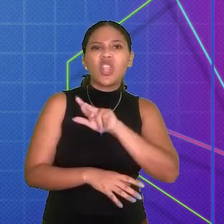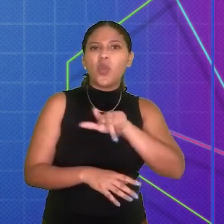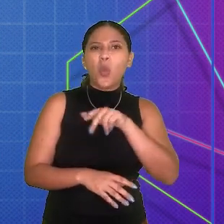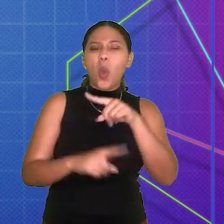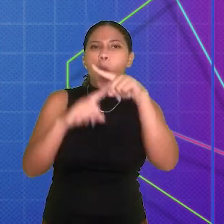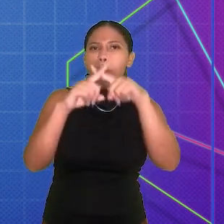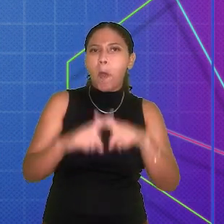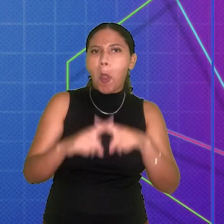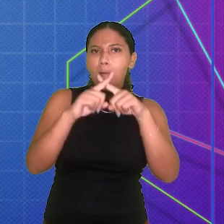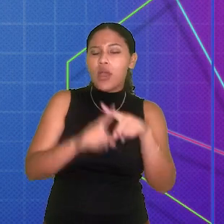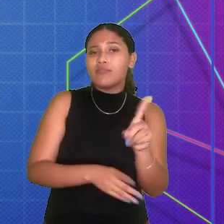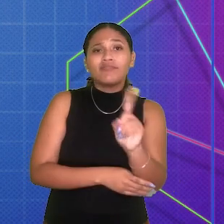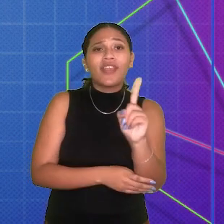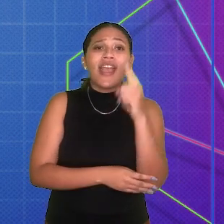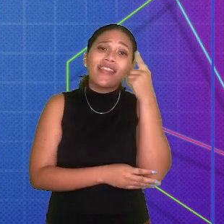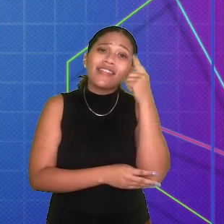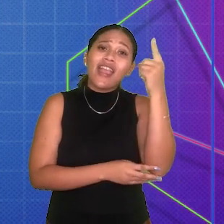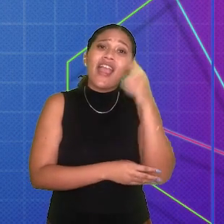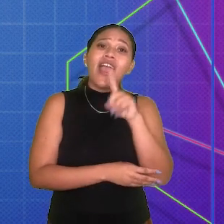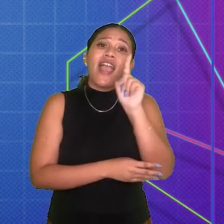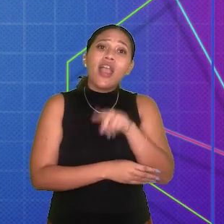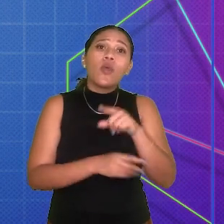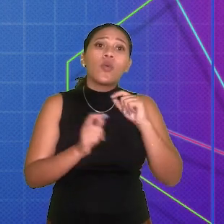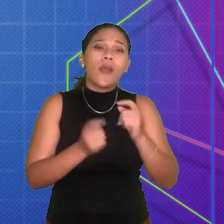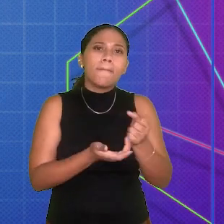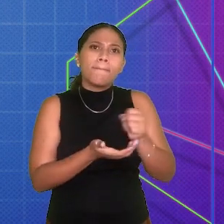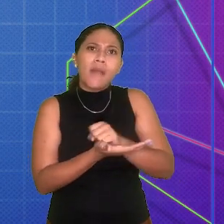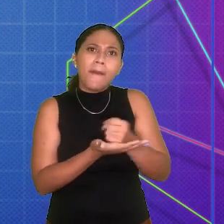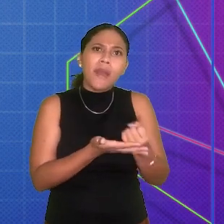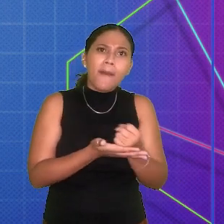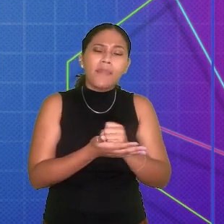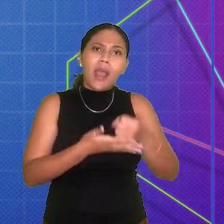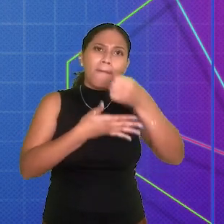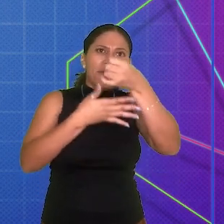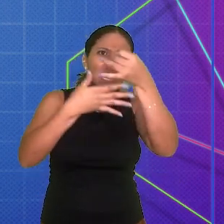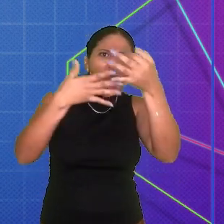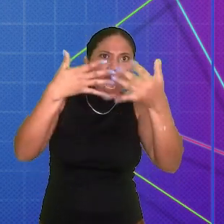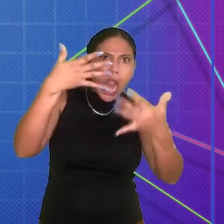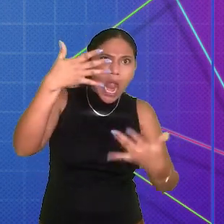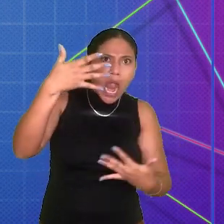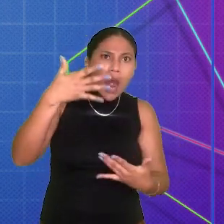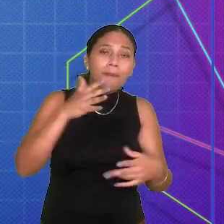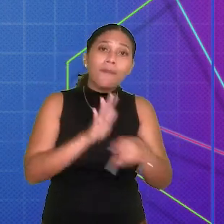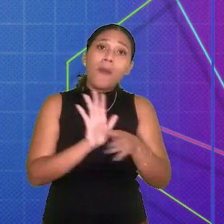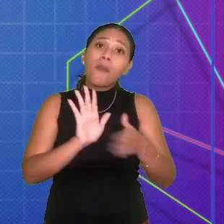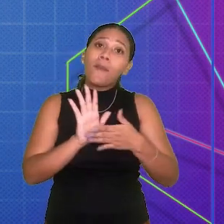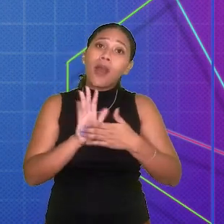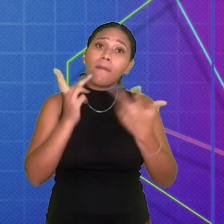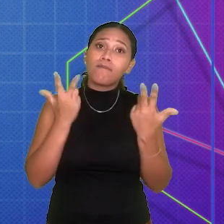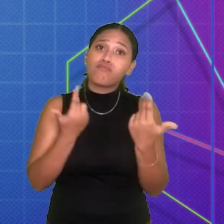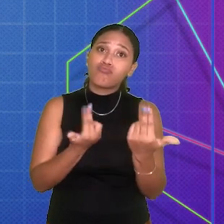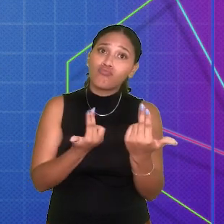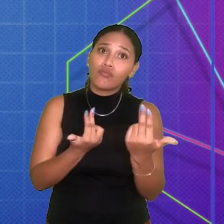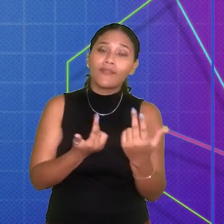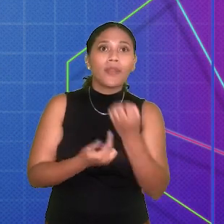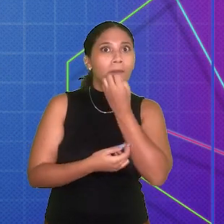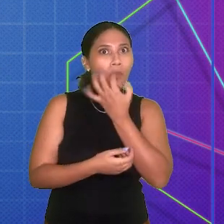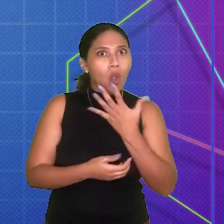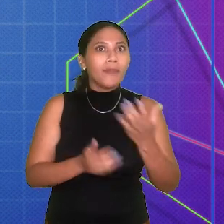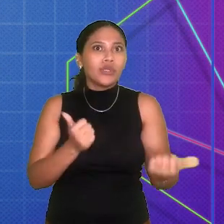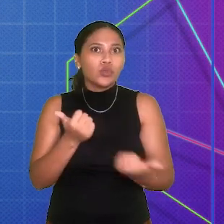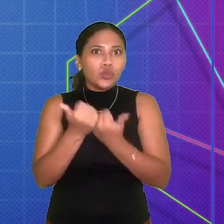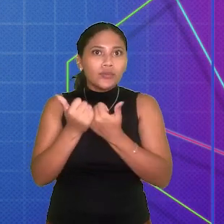competição. A ideia é só ter o maior número de jogos diferentes com a mesma proposta. Elas são muito boas para ajudar